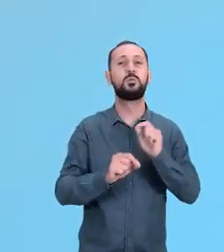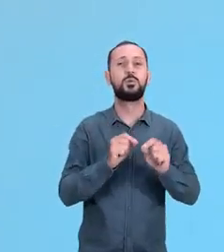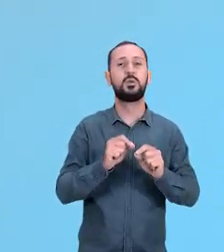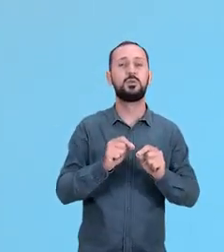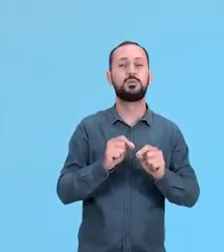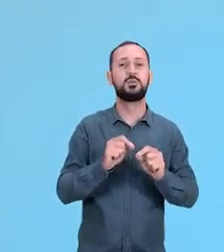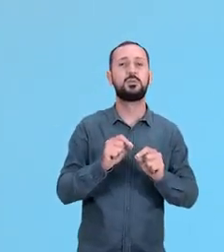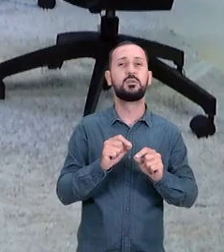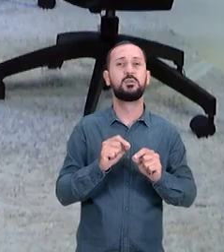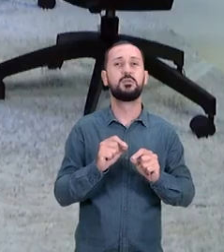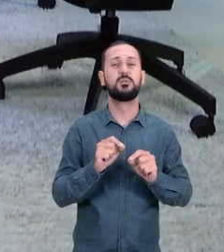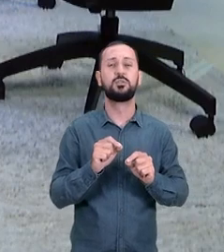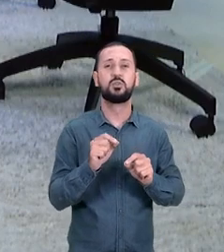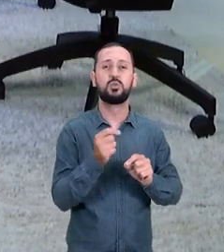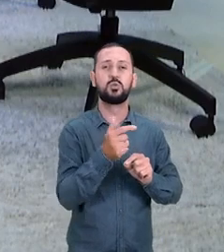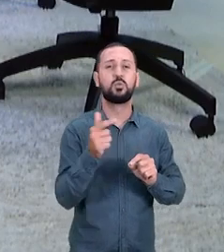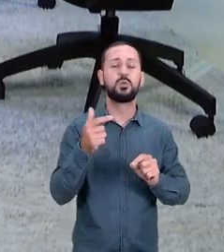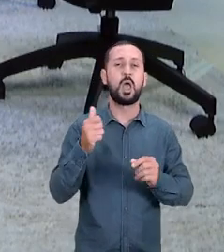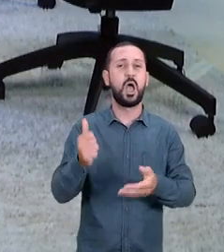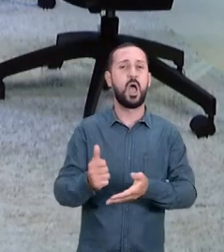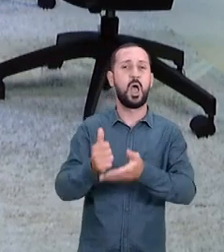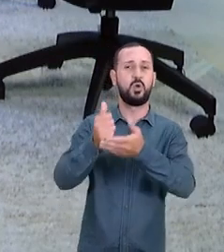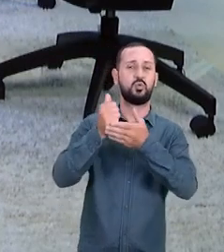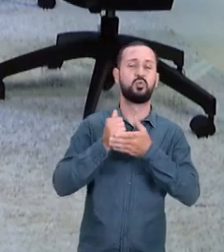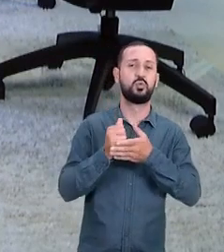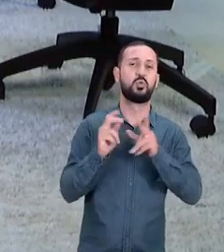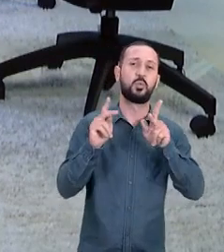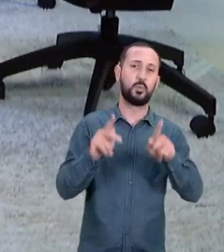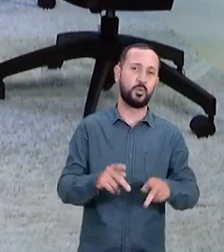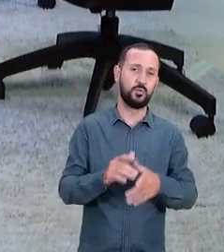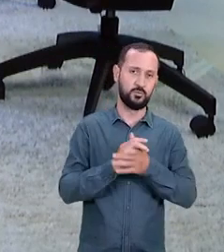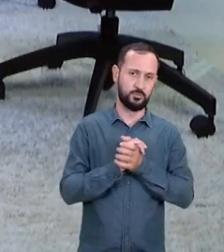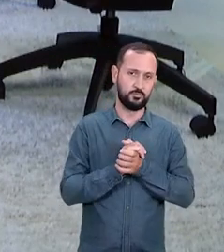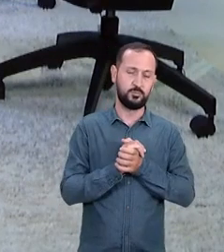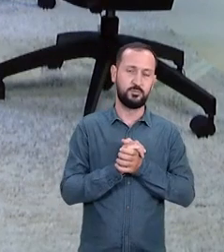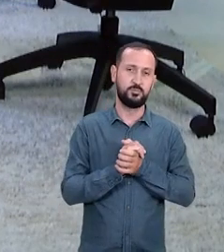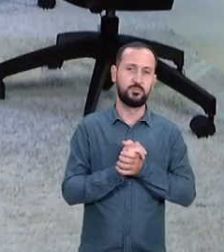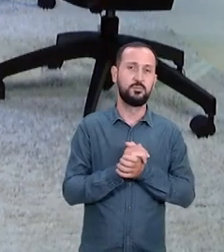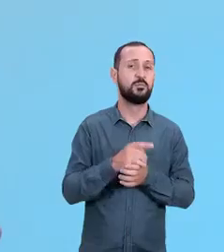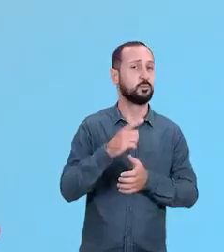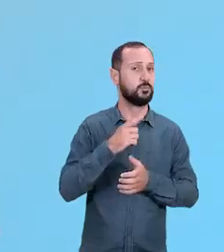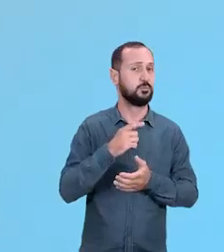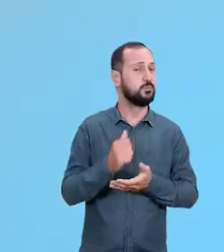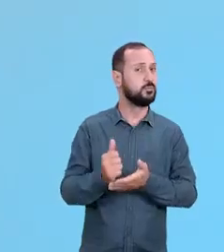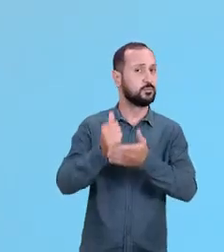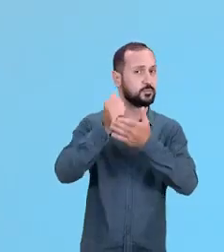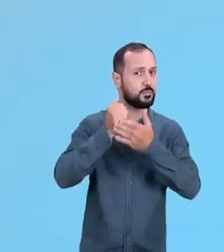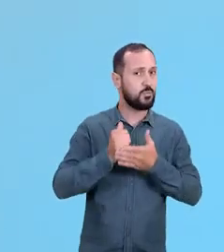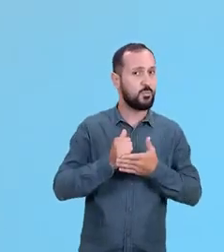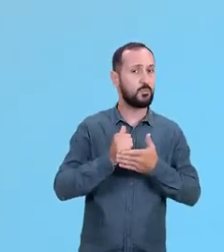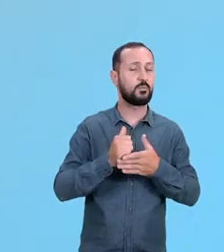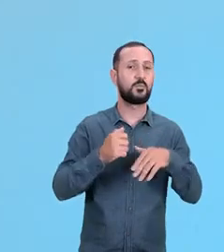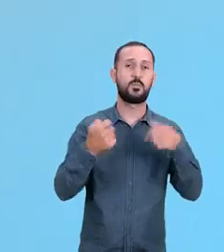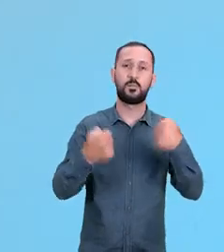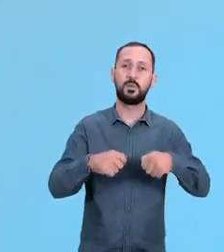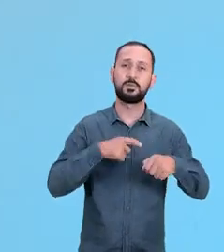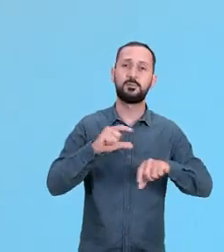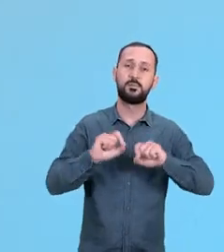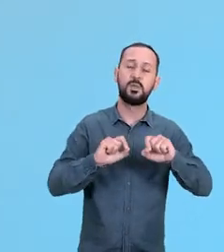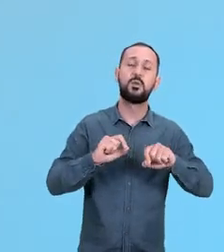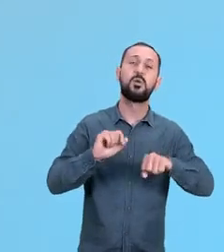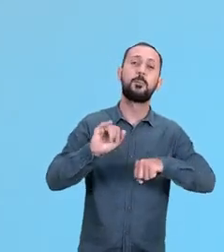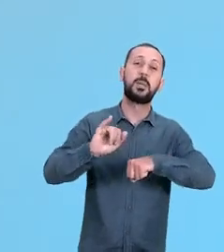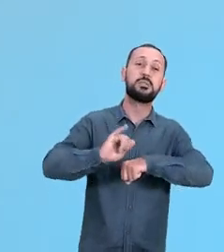não ter essa cooperação da população. Então, para existir a cooperação, precisa ter toda uma